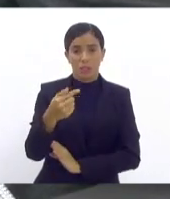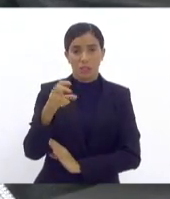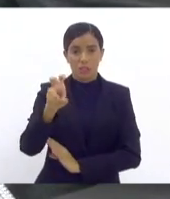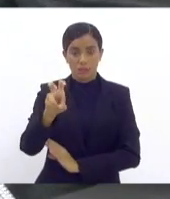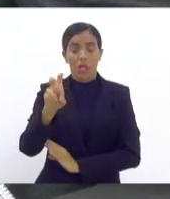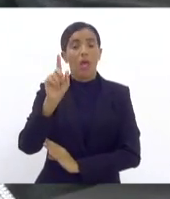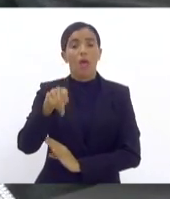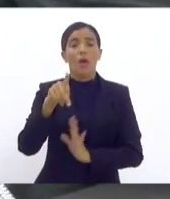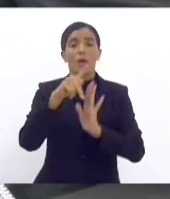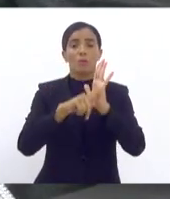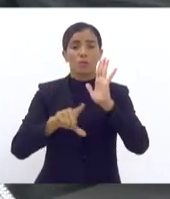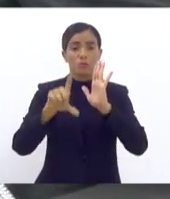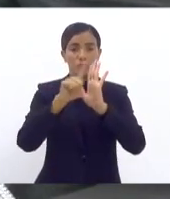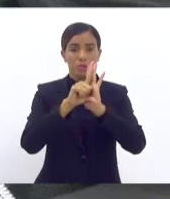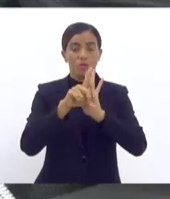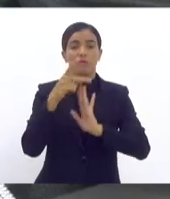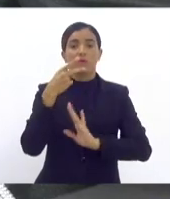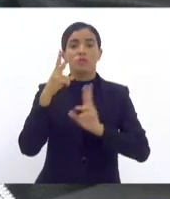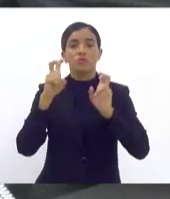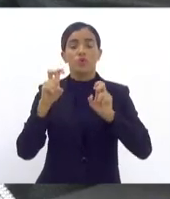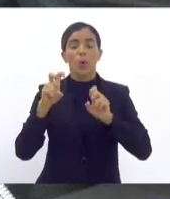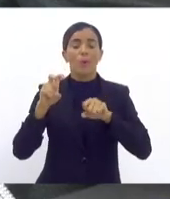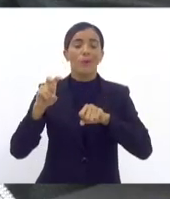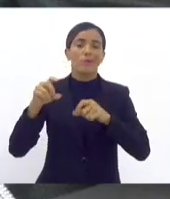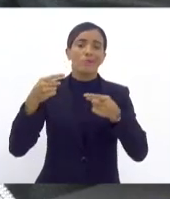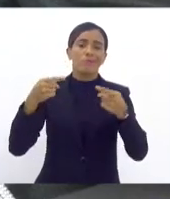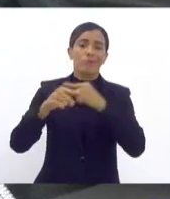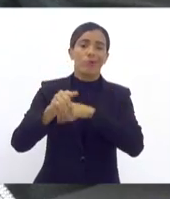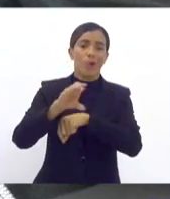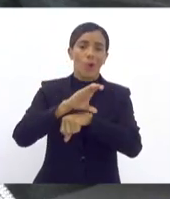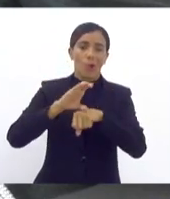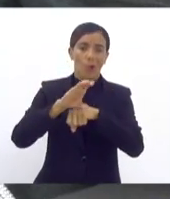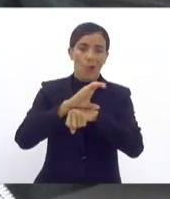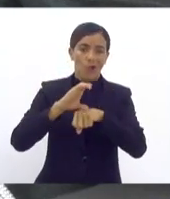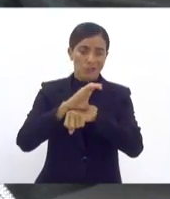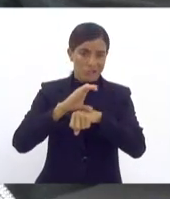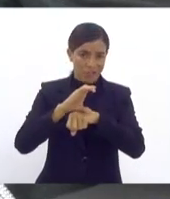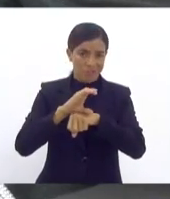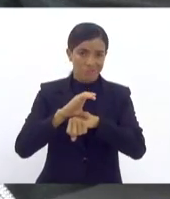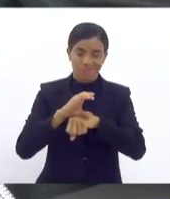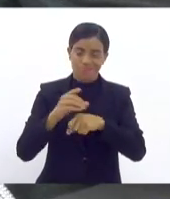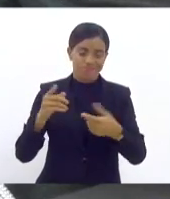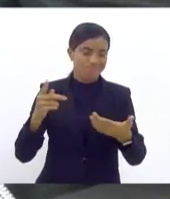os projetos que versam sobre inconstitucionalidade, injuridicidade e ilegalidade.